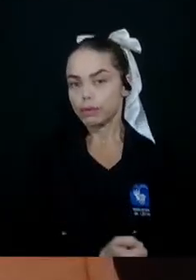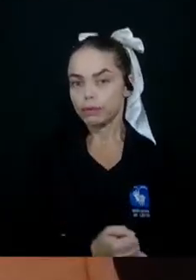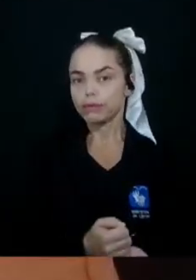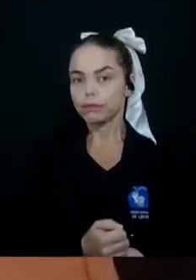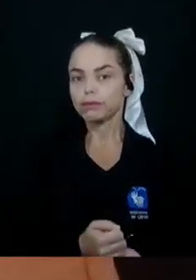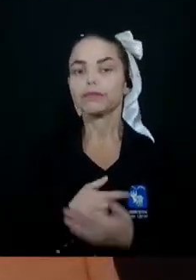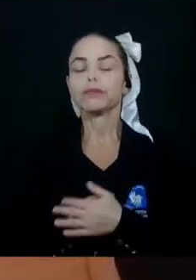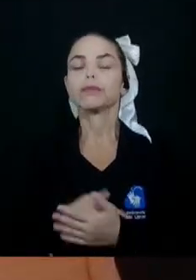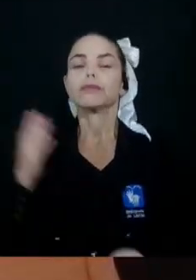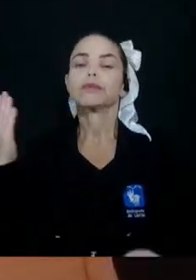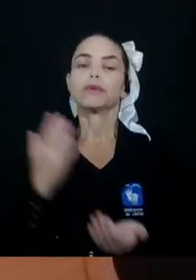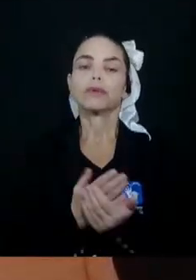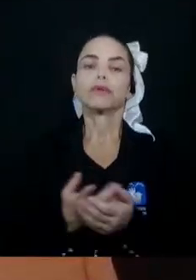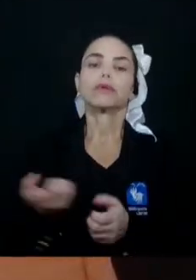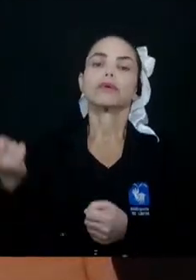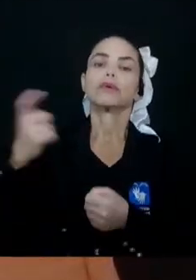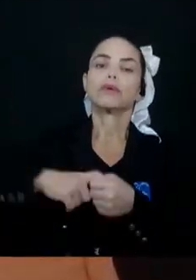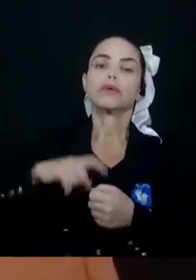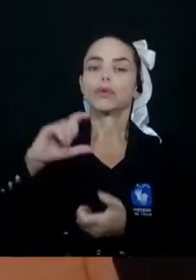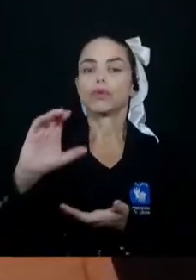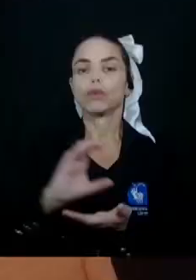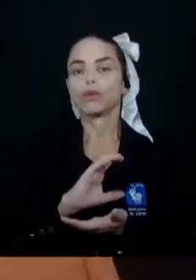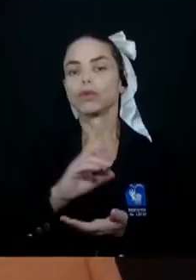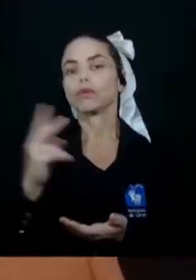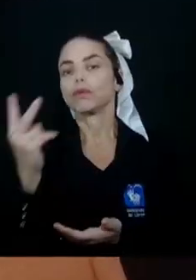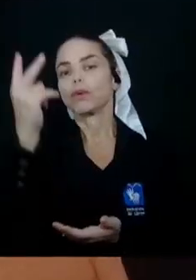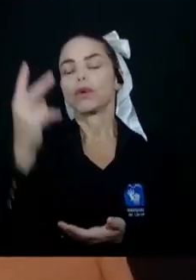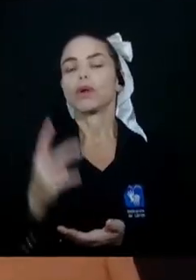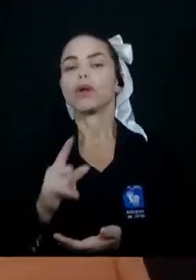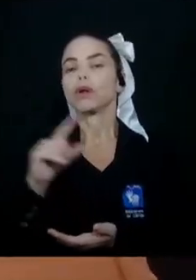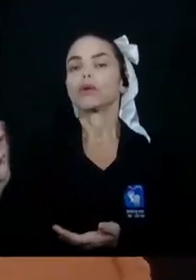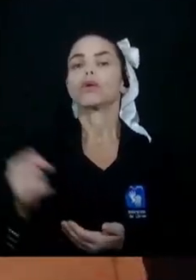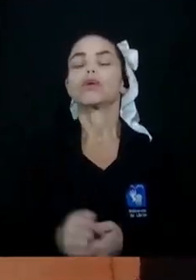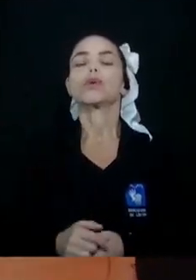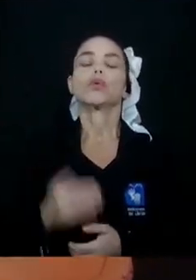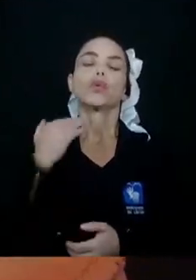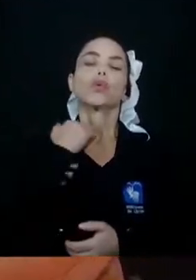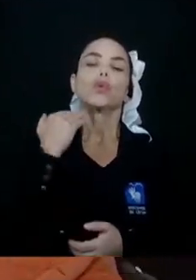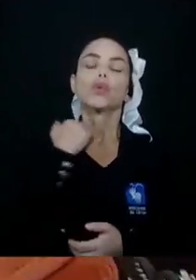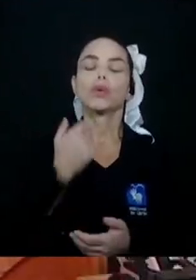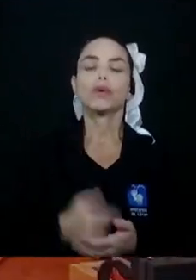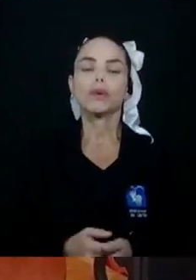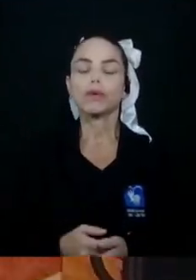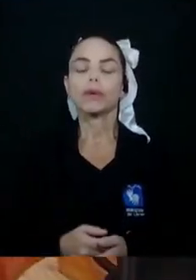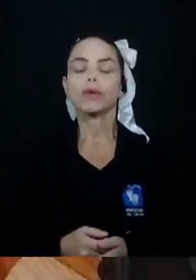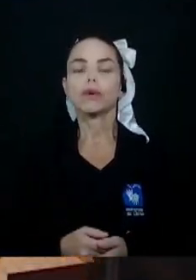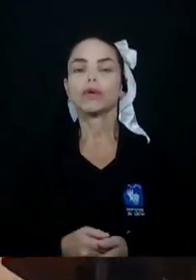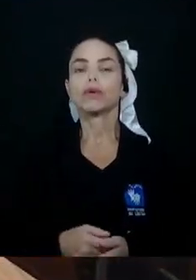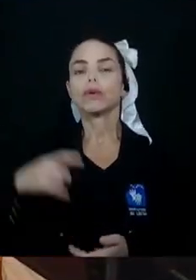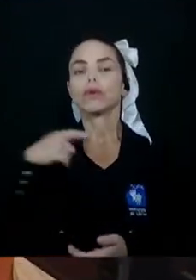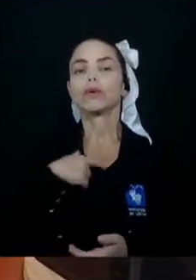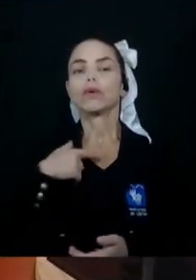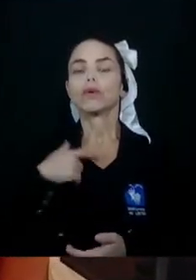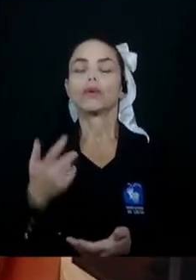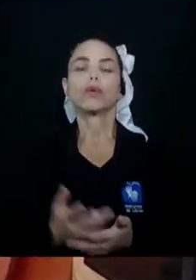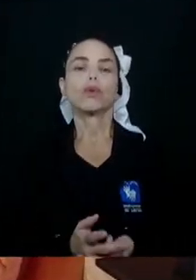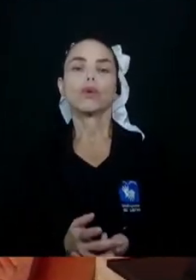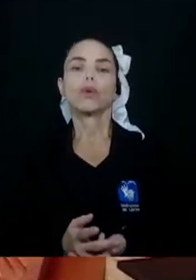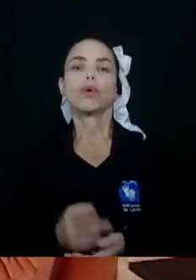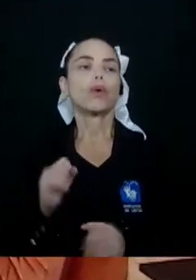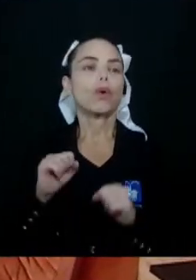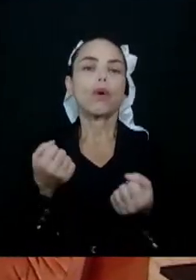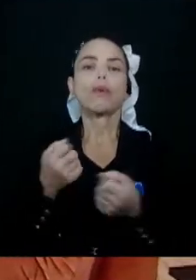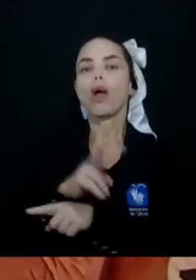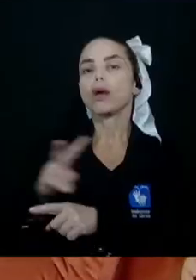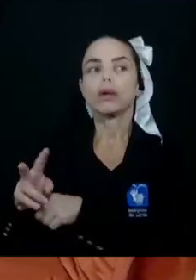de devolução do valor que saiu da sua conta. E o que é contemplado pelo MED? São transferências